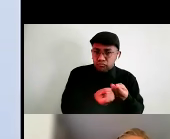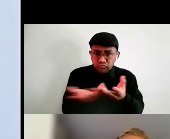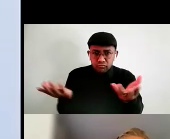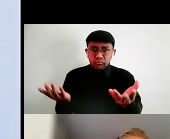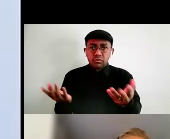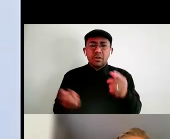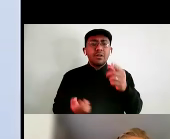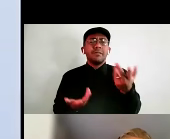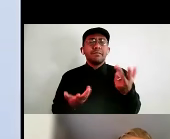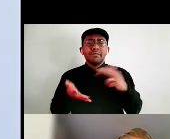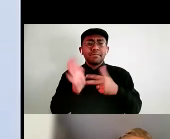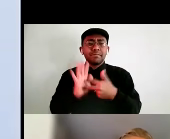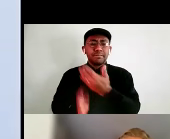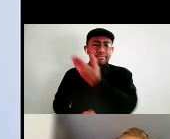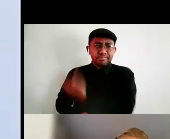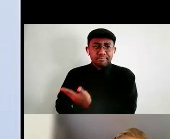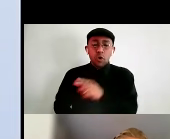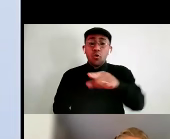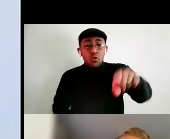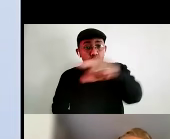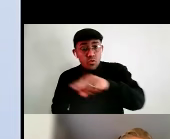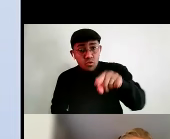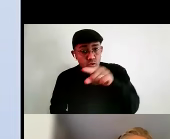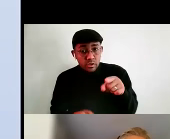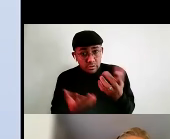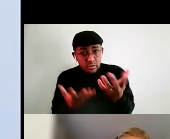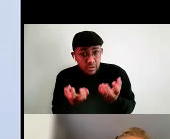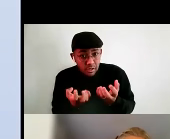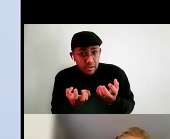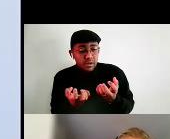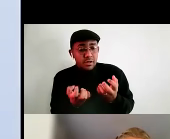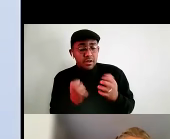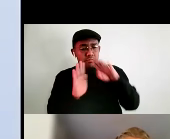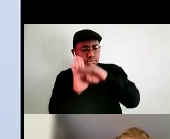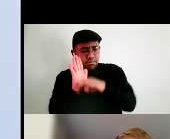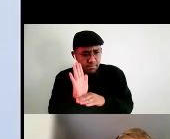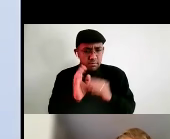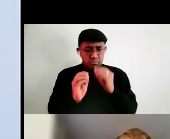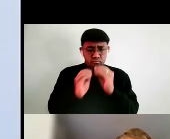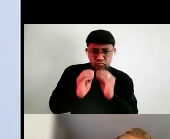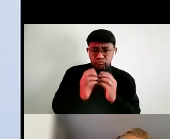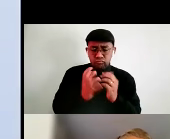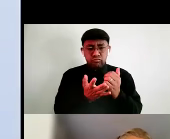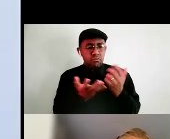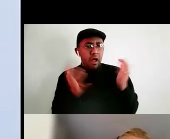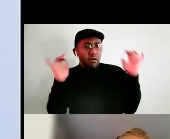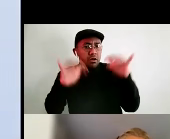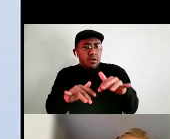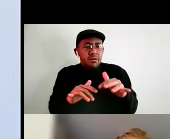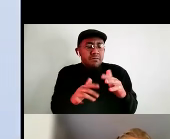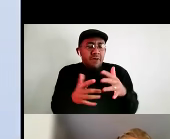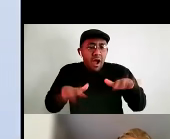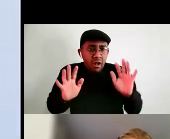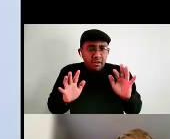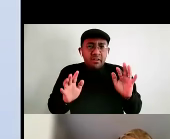que qualquer decisão para fazer alguma modificação, para cancelar